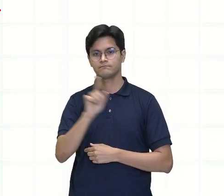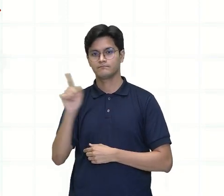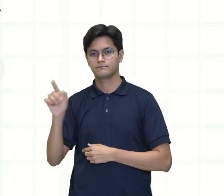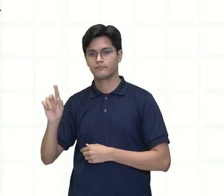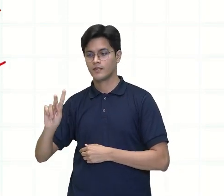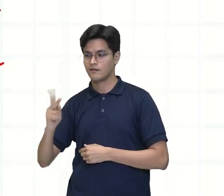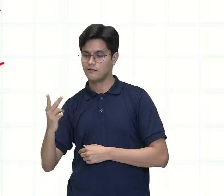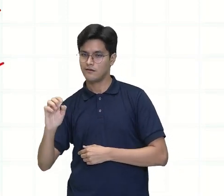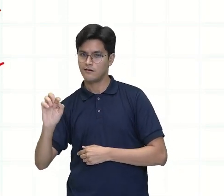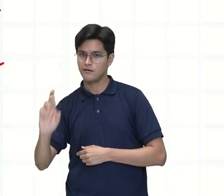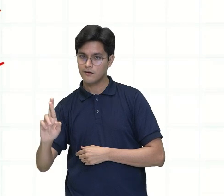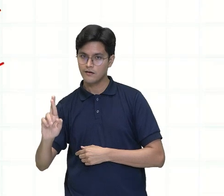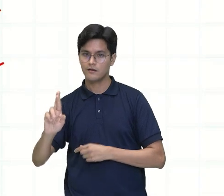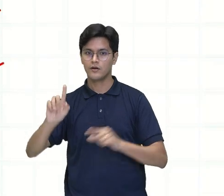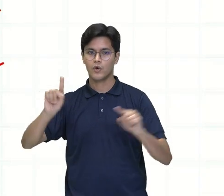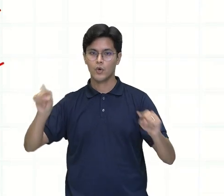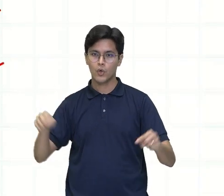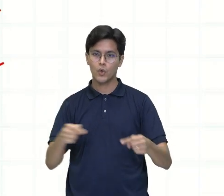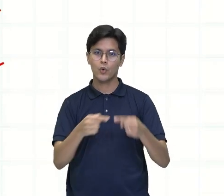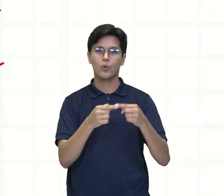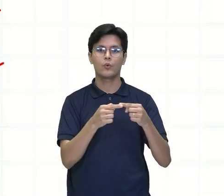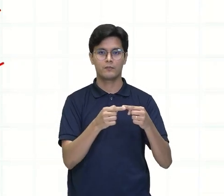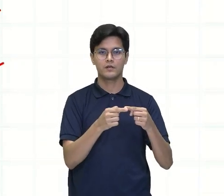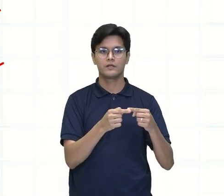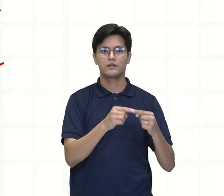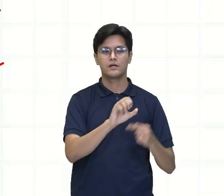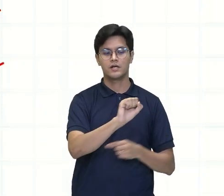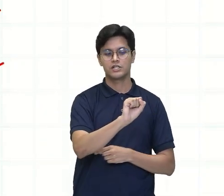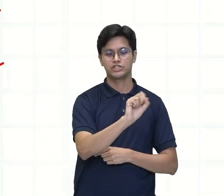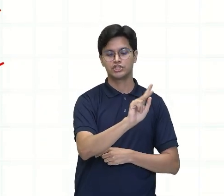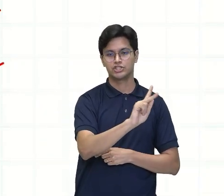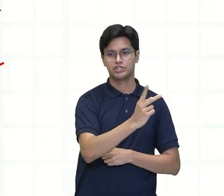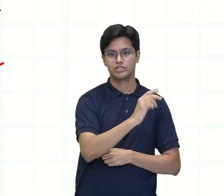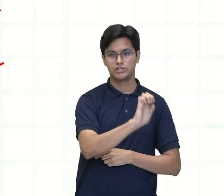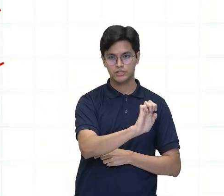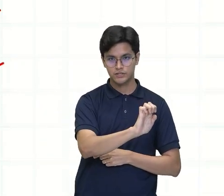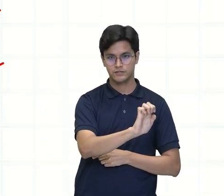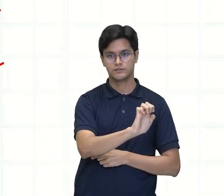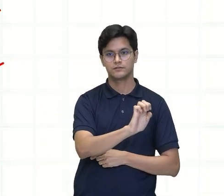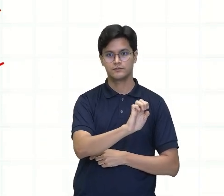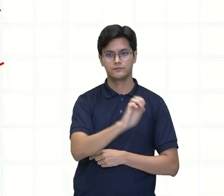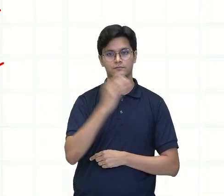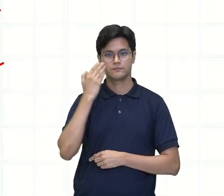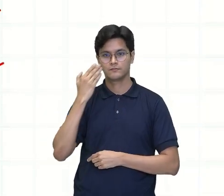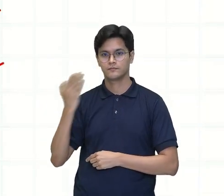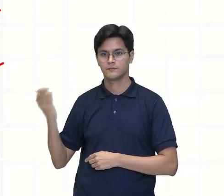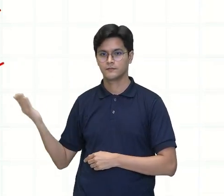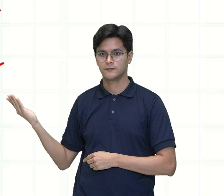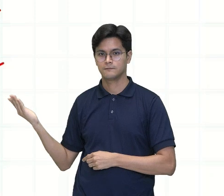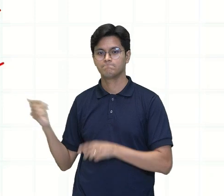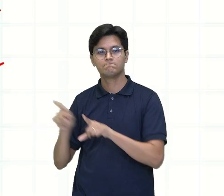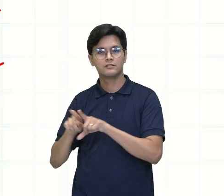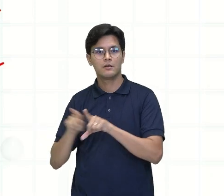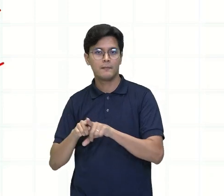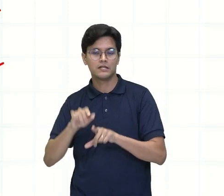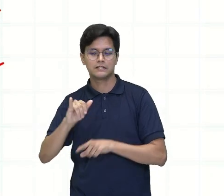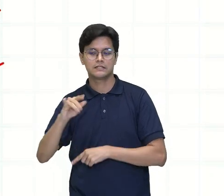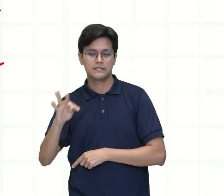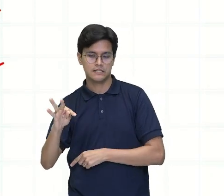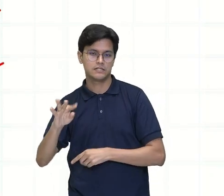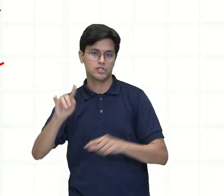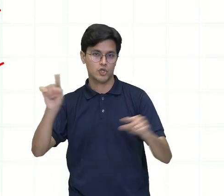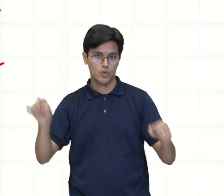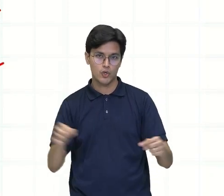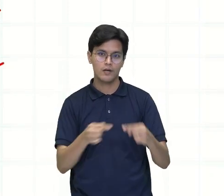Her, que corresponde ao she, né? Que é o subject pronoun. E o it, né? Ele escreve